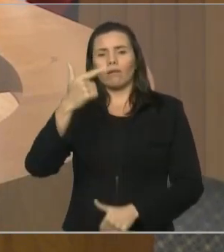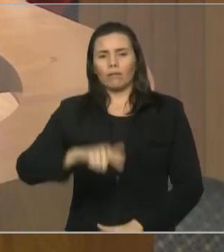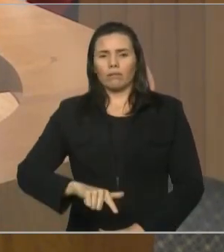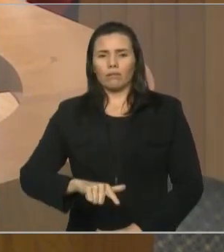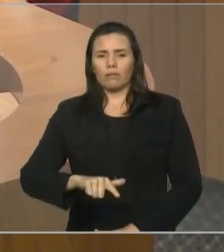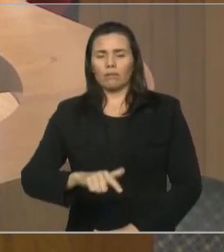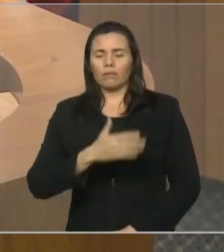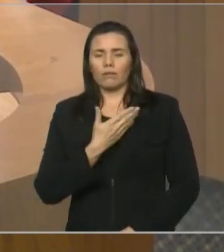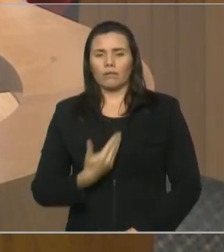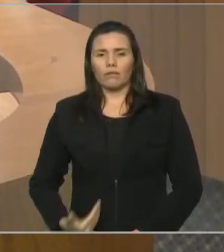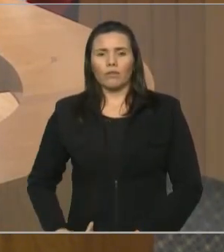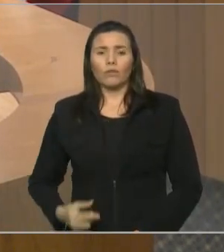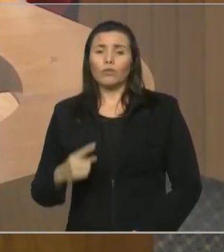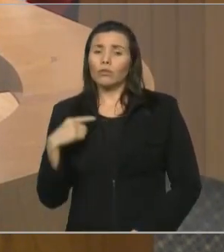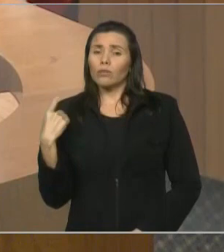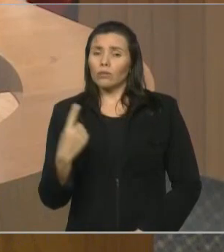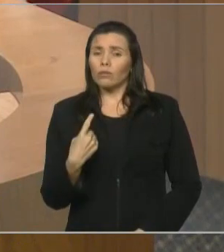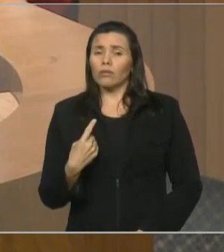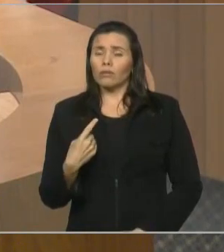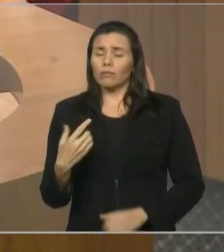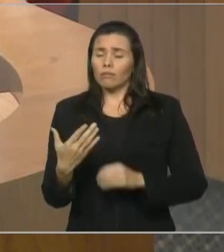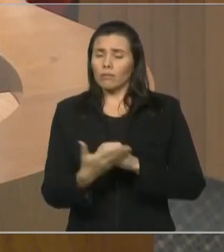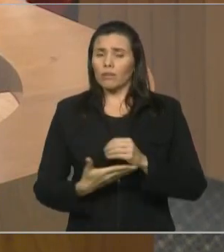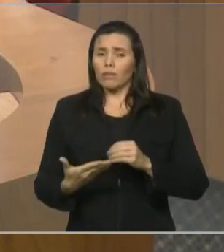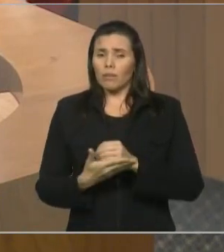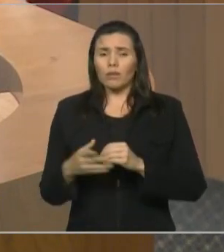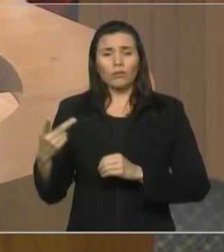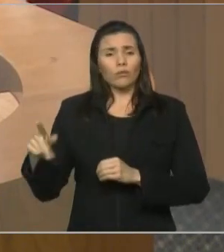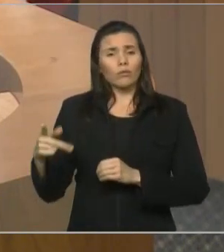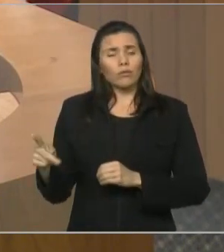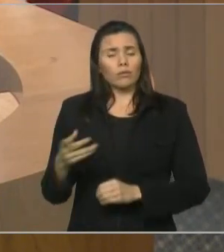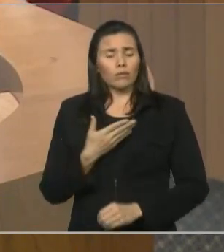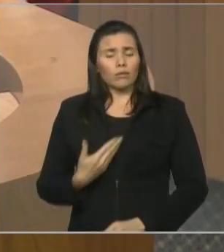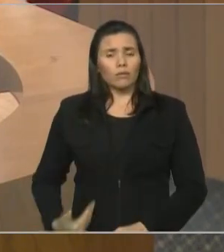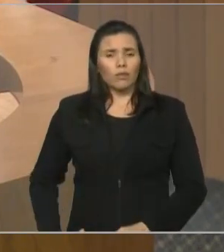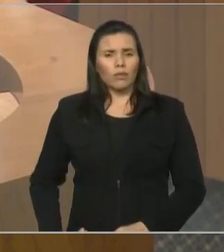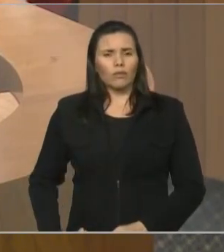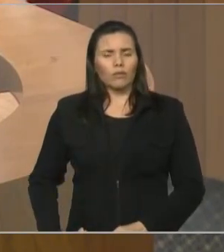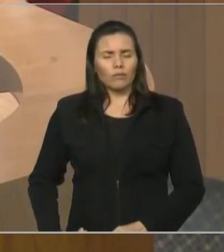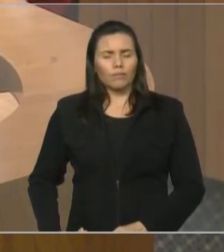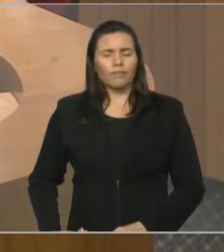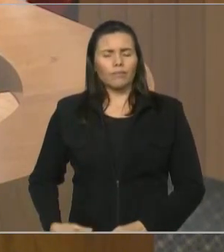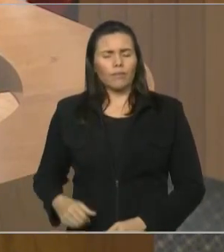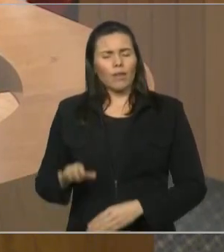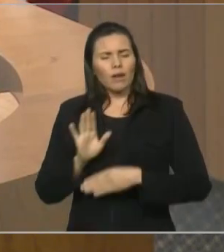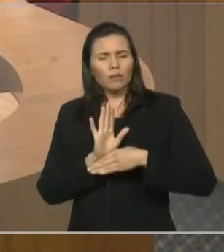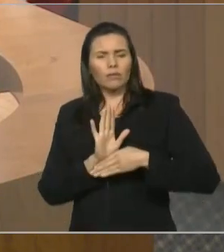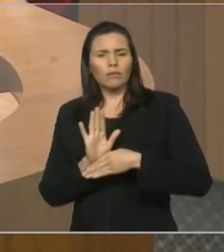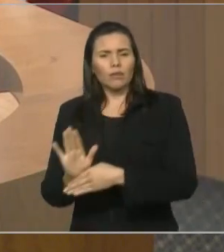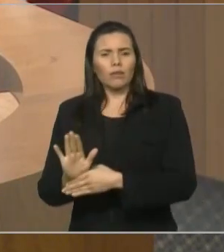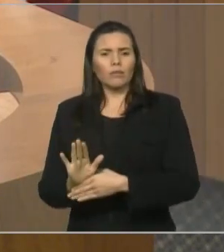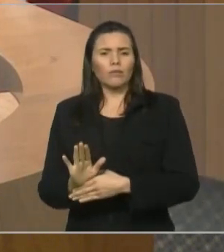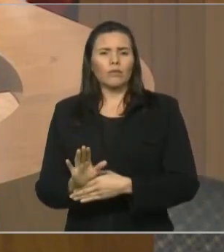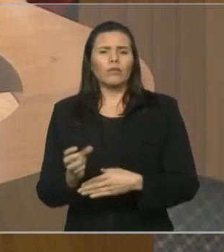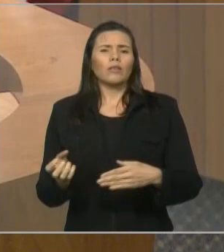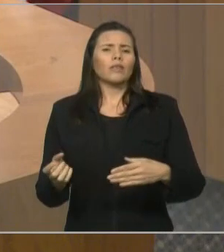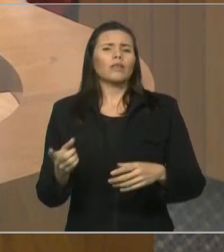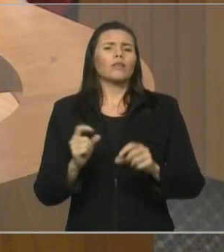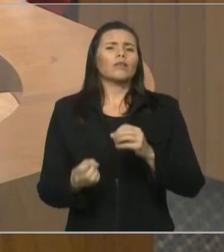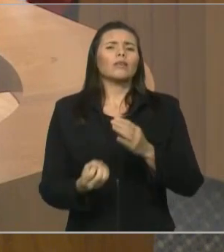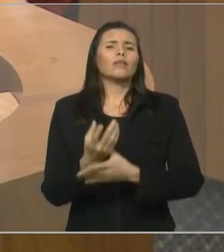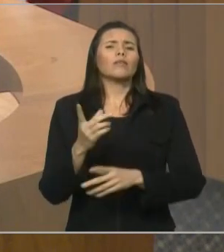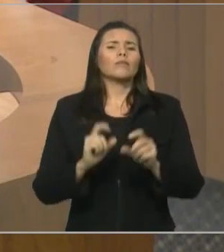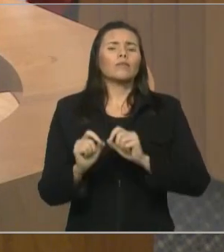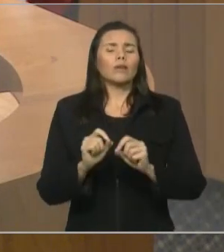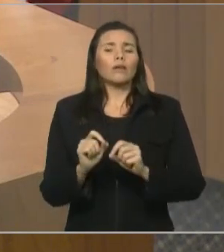base apoiamos, implantou nas escolas do Estado a eleição de